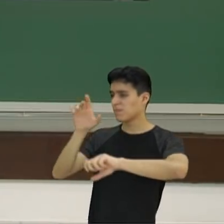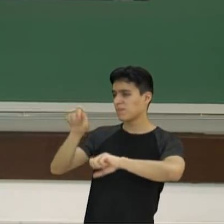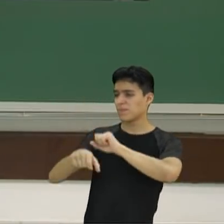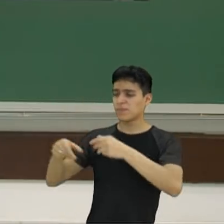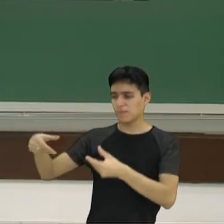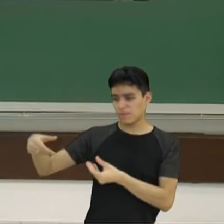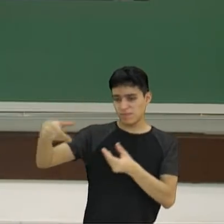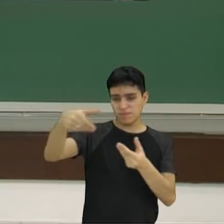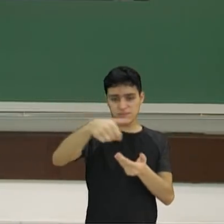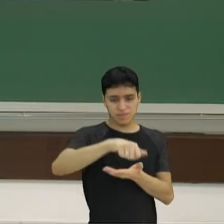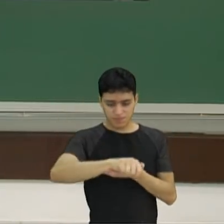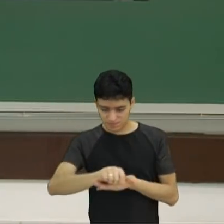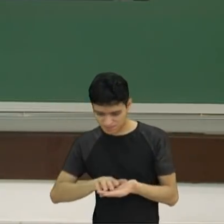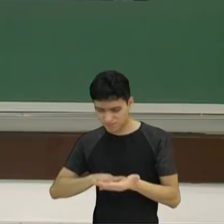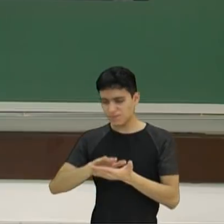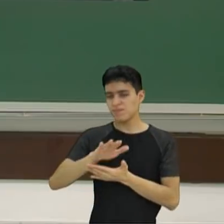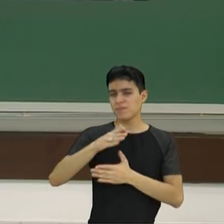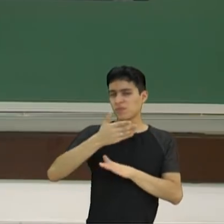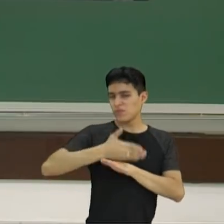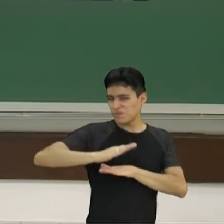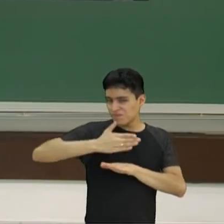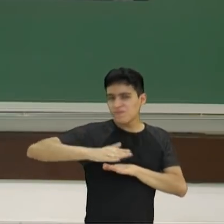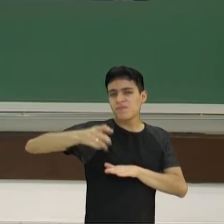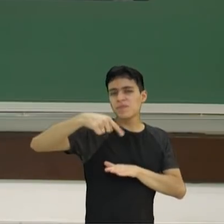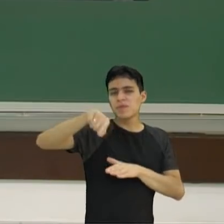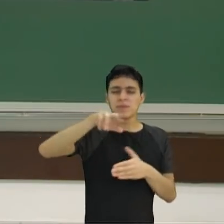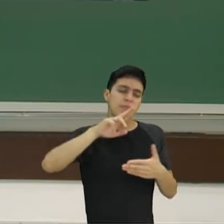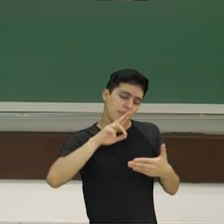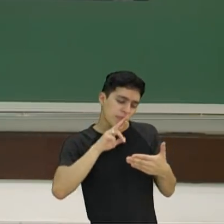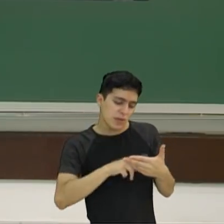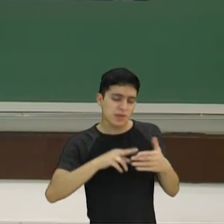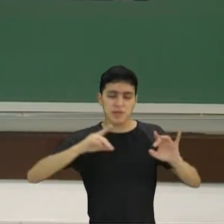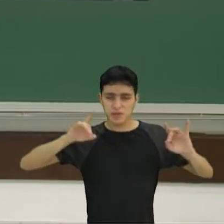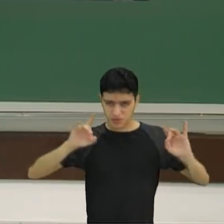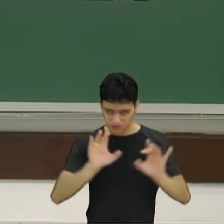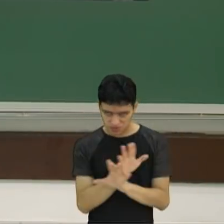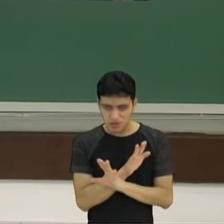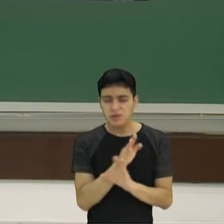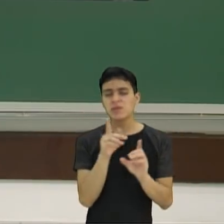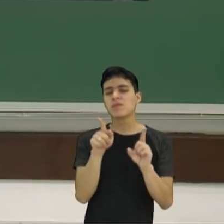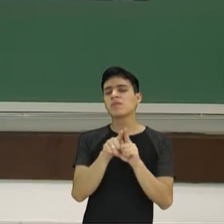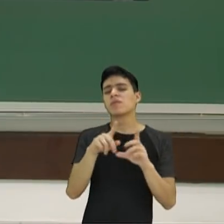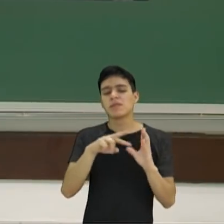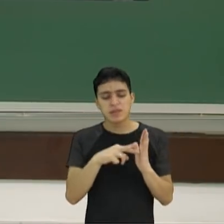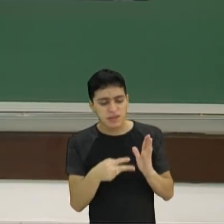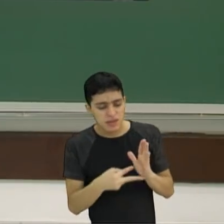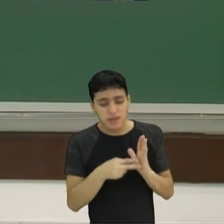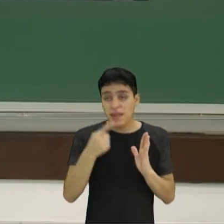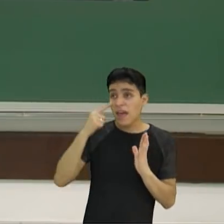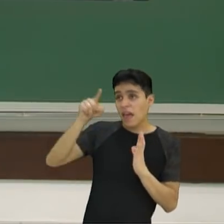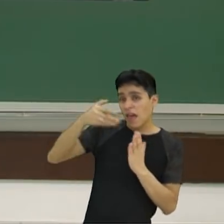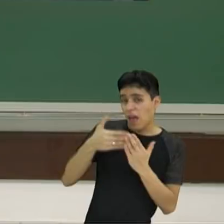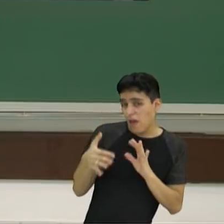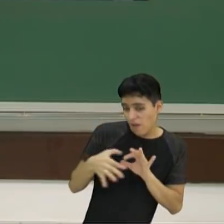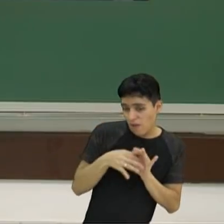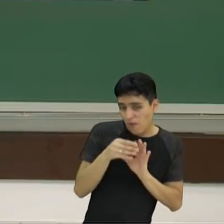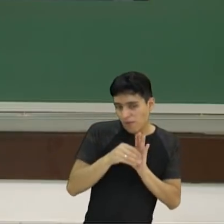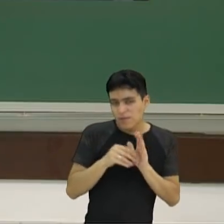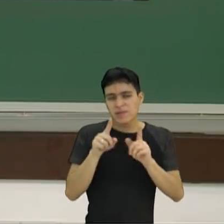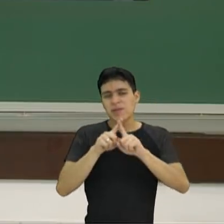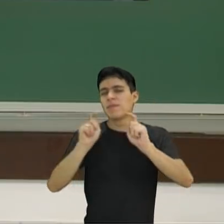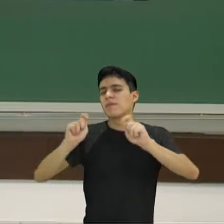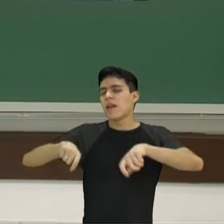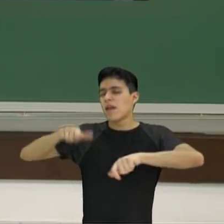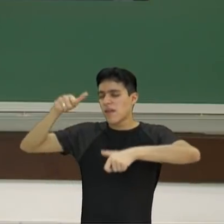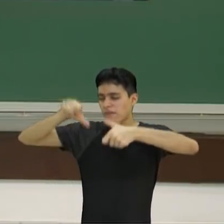de exercícios, de atividades para responder. Assim você também irá exercitar o conteúdo das aulas e poderá ser